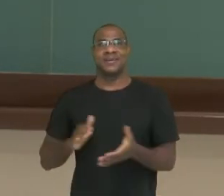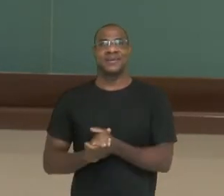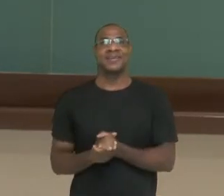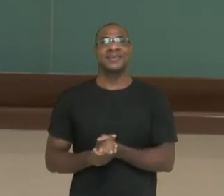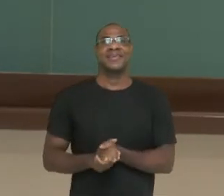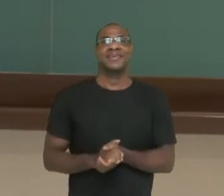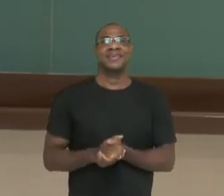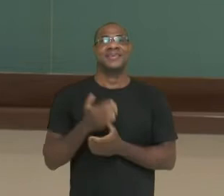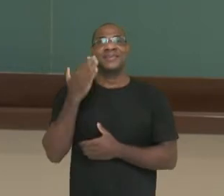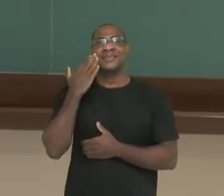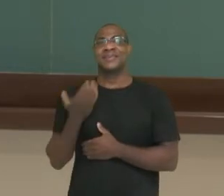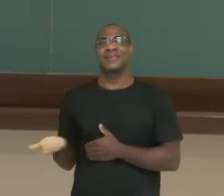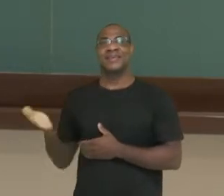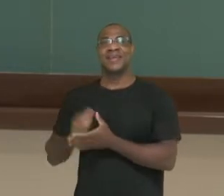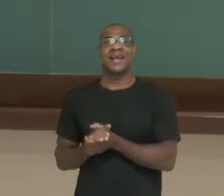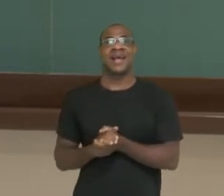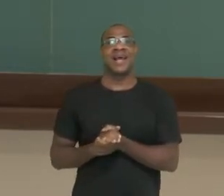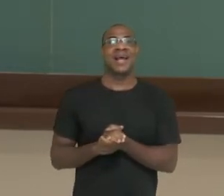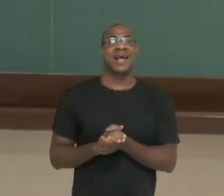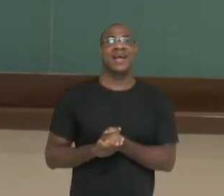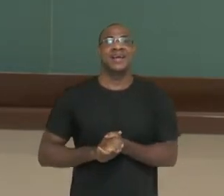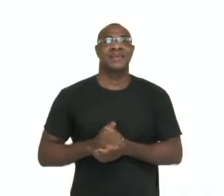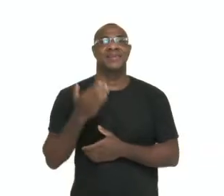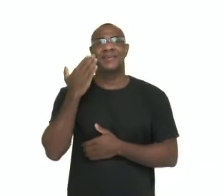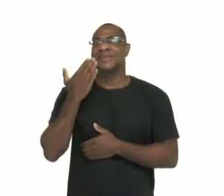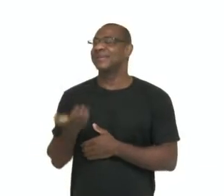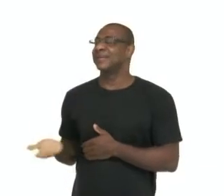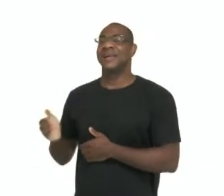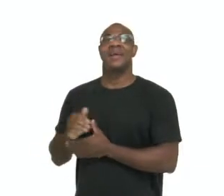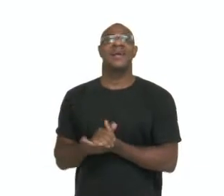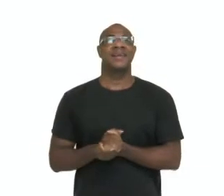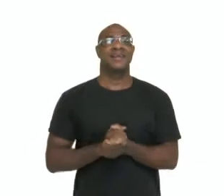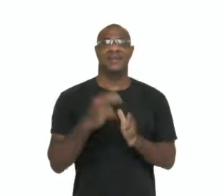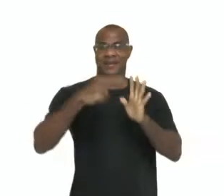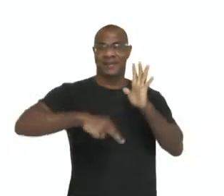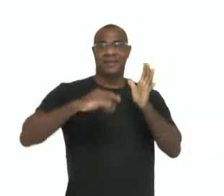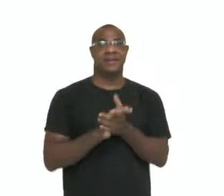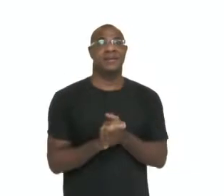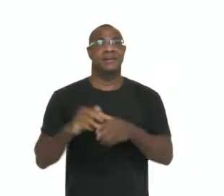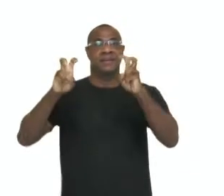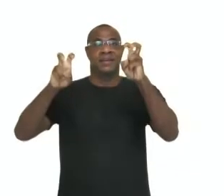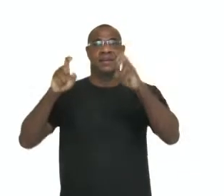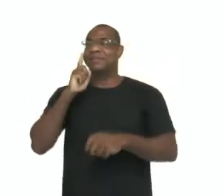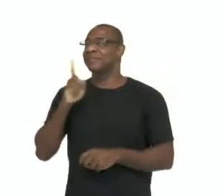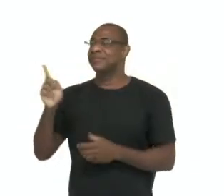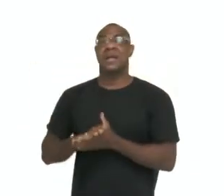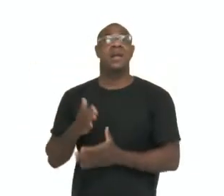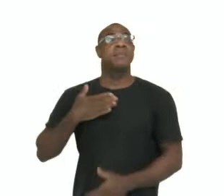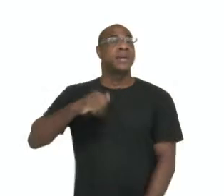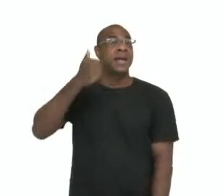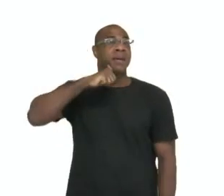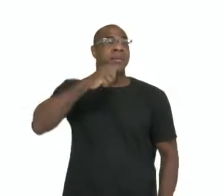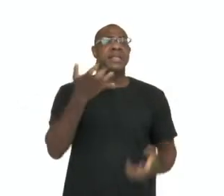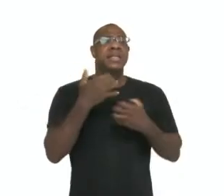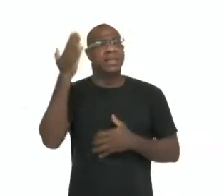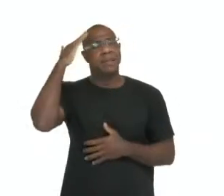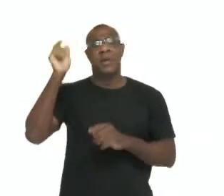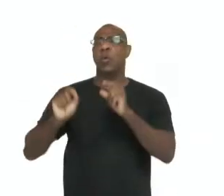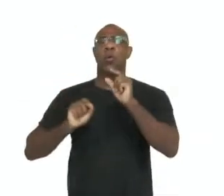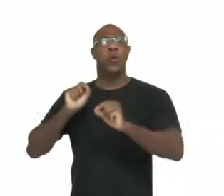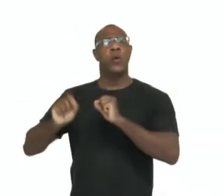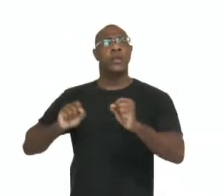A Denúncia. Acompanhe a leitura. Minha mãe quis saber o que era. José Dias, depois de alguns instantes